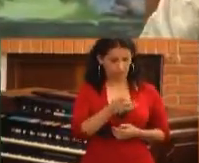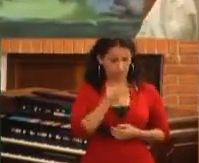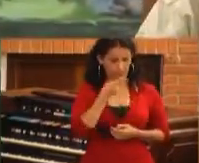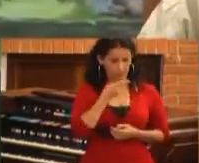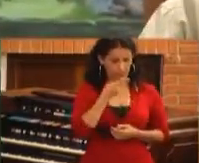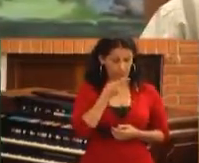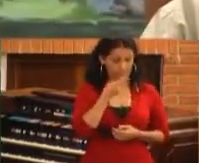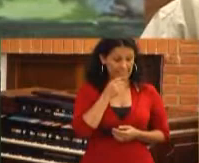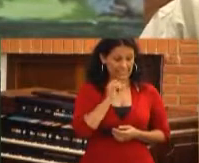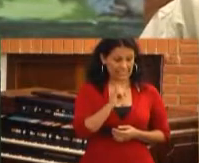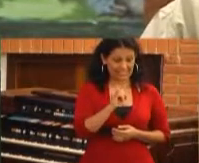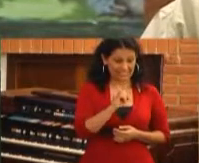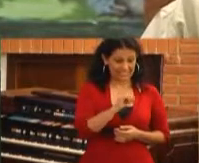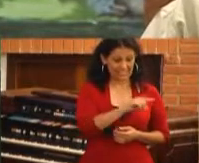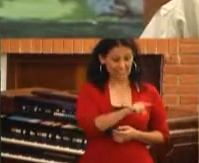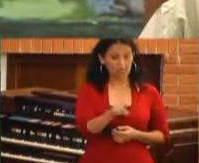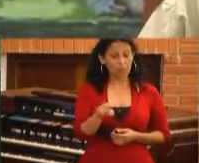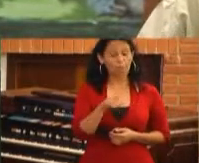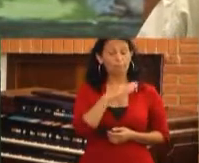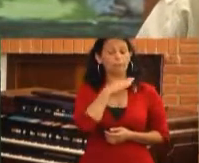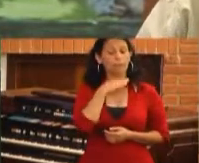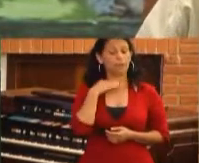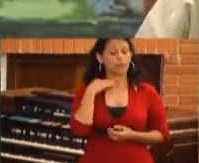morrestes com Cristo